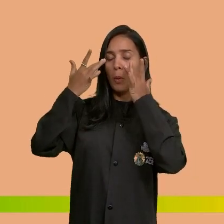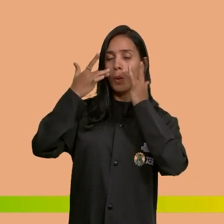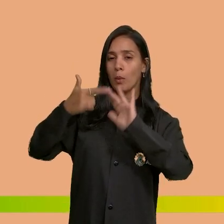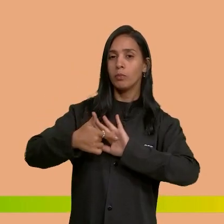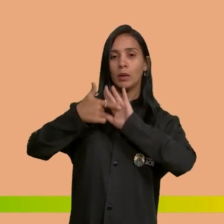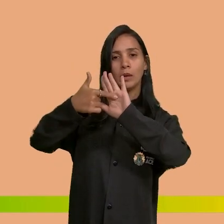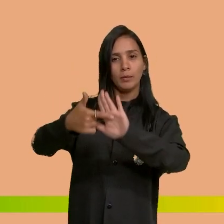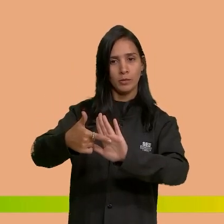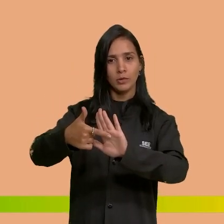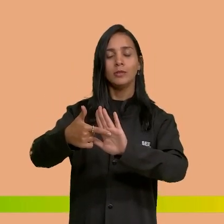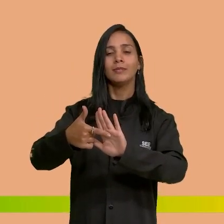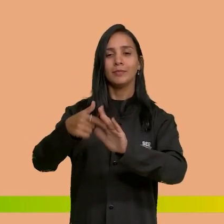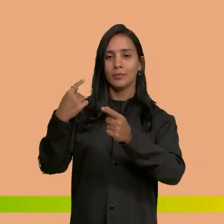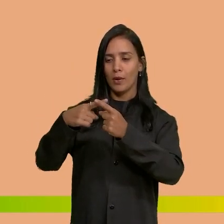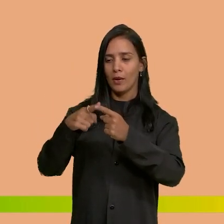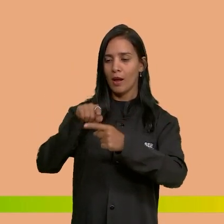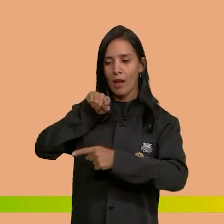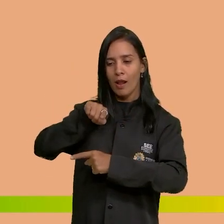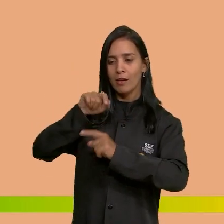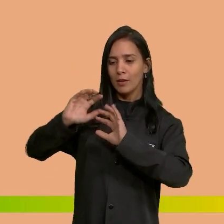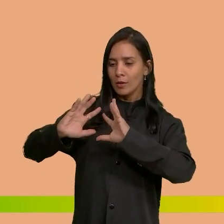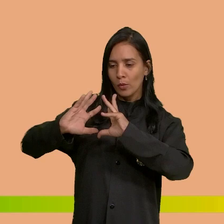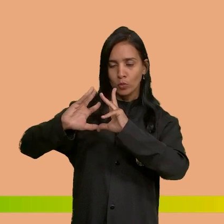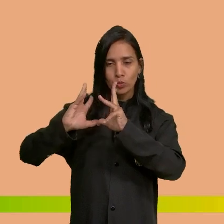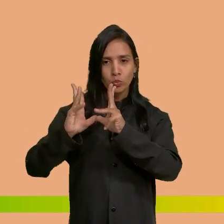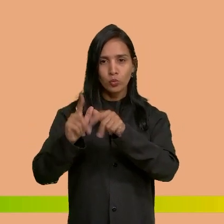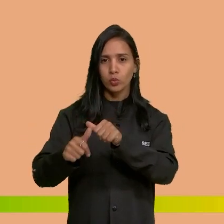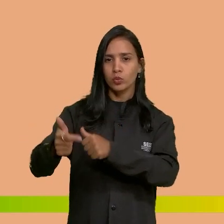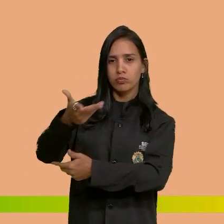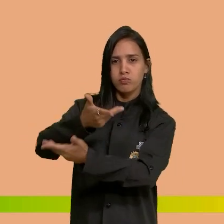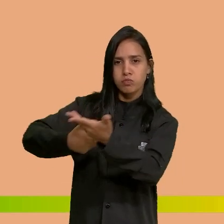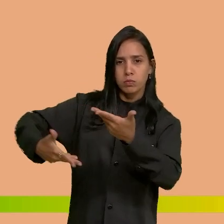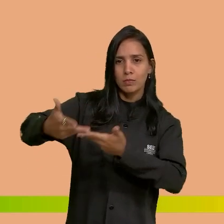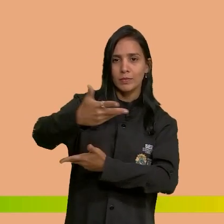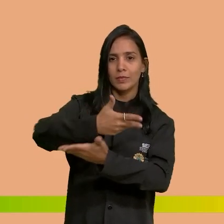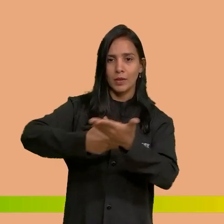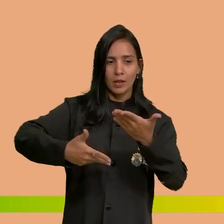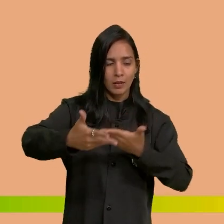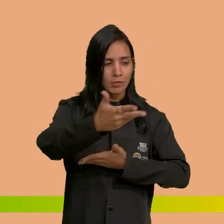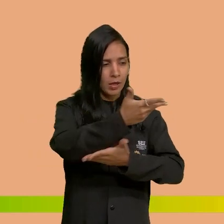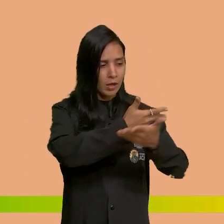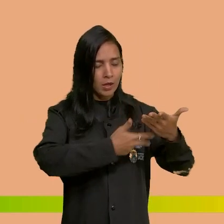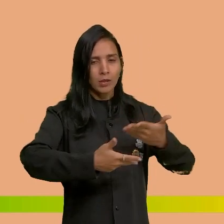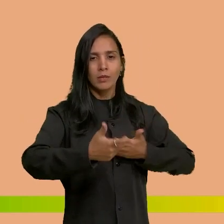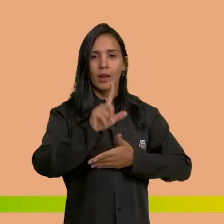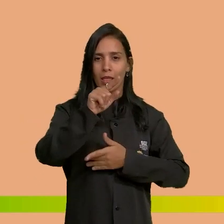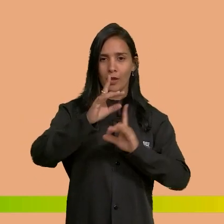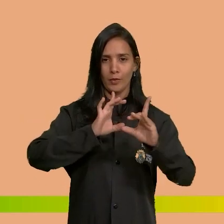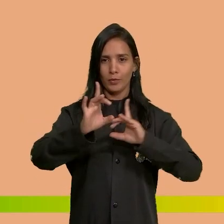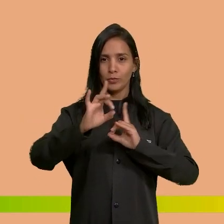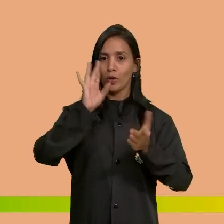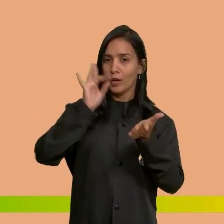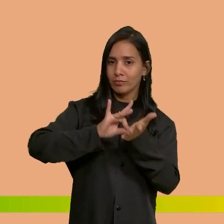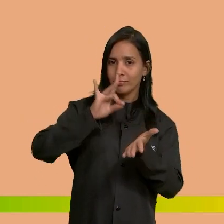onde acontece ali toda a ação dramática, acontece através desses diálogos.